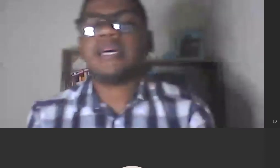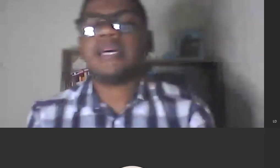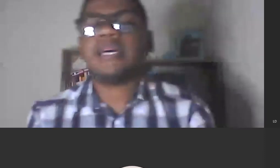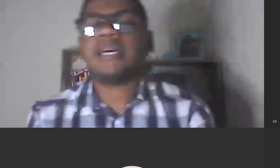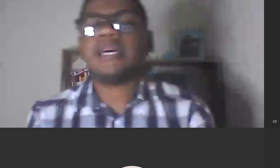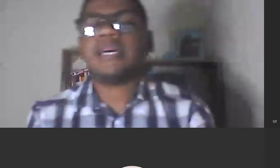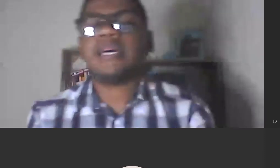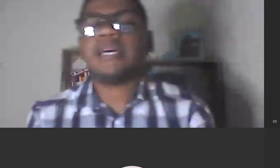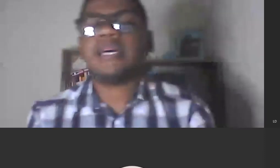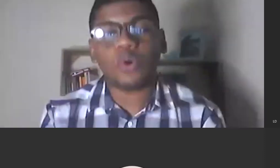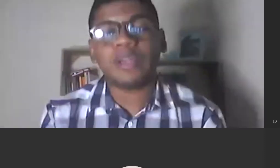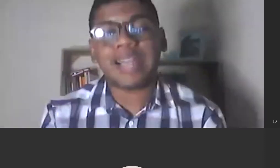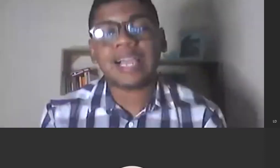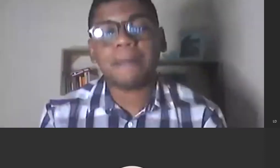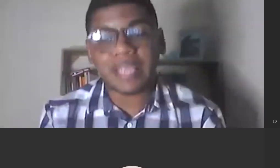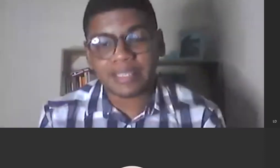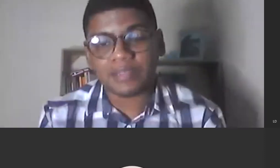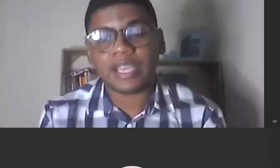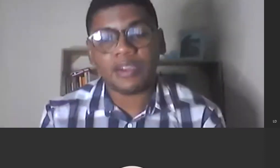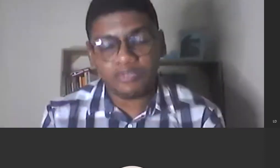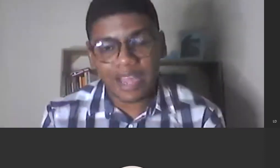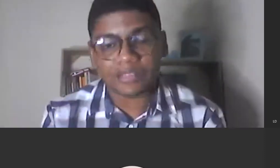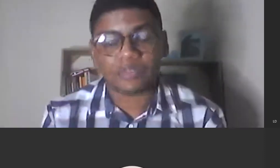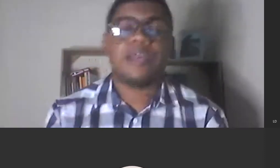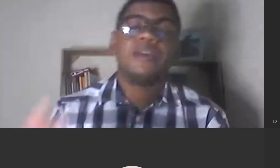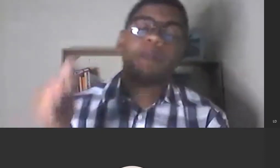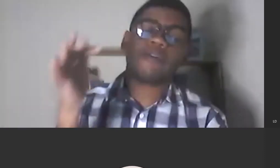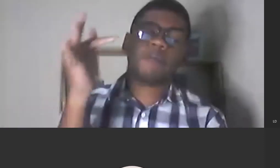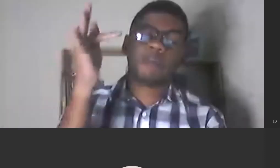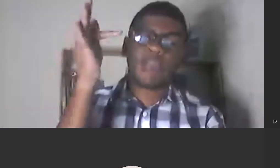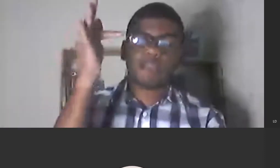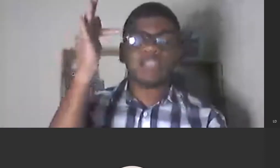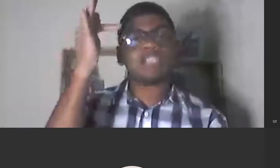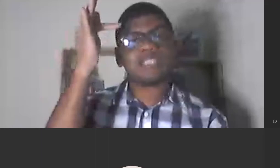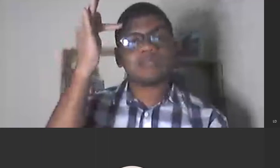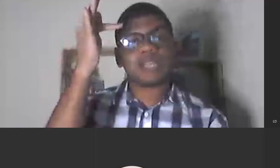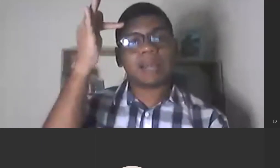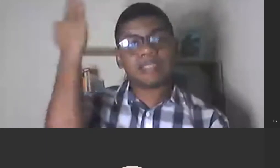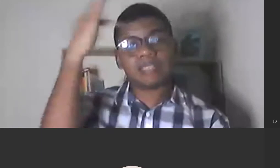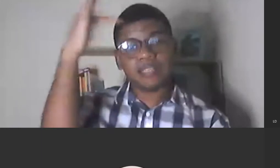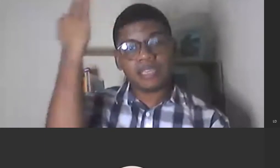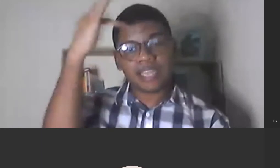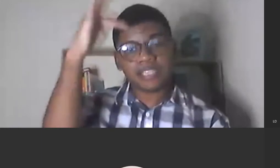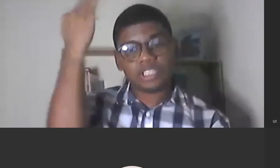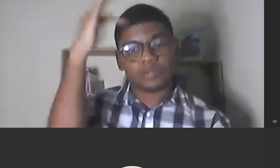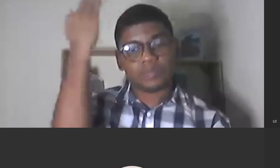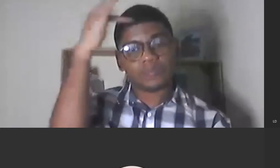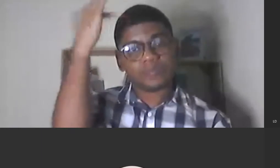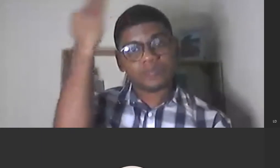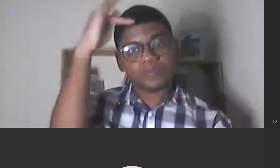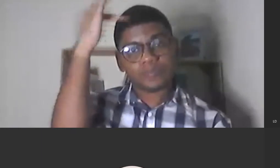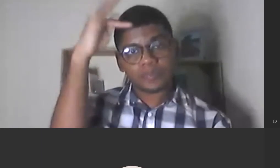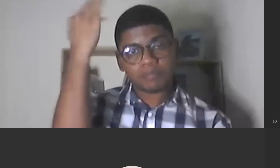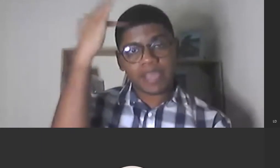Então, se essa dor fosse uma dor na cabeça, o que eu faço? Eu pego a mão em F na direção da cabeça e